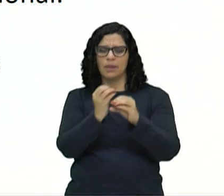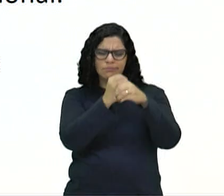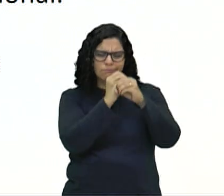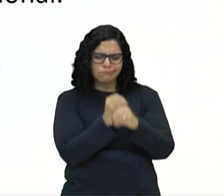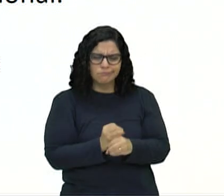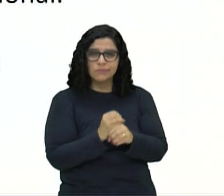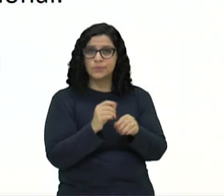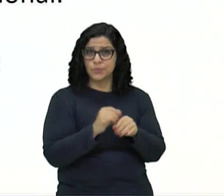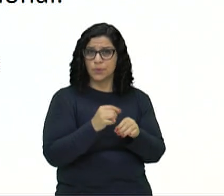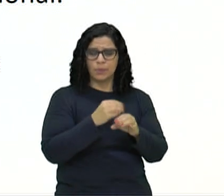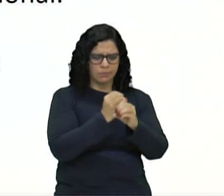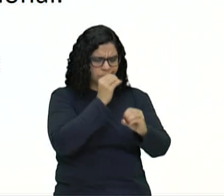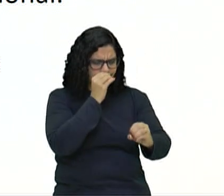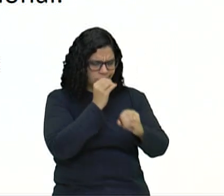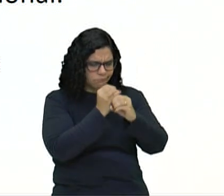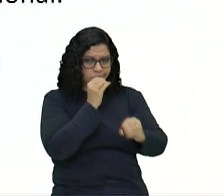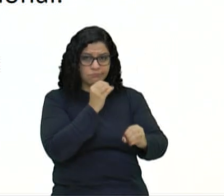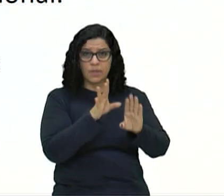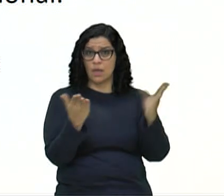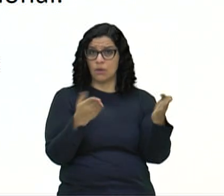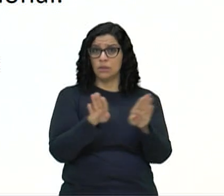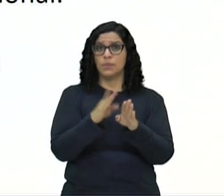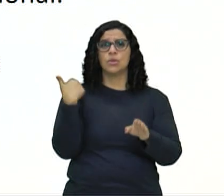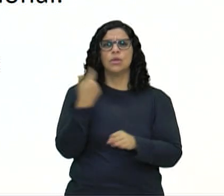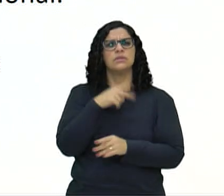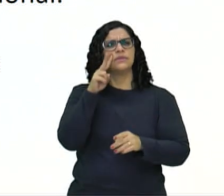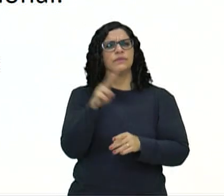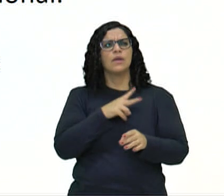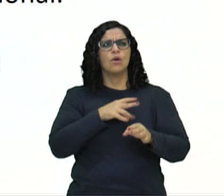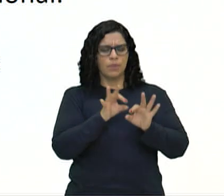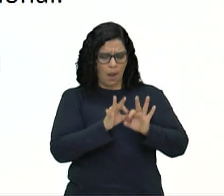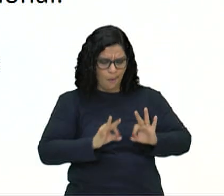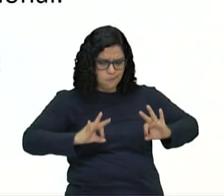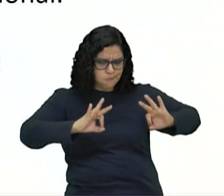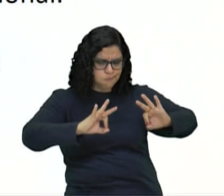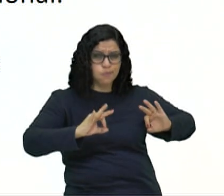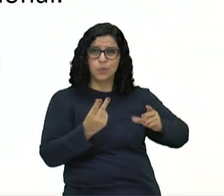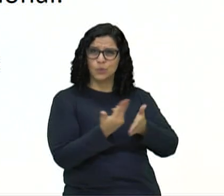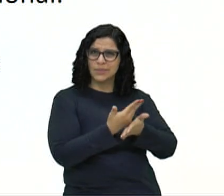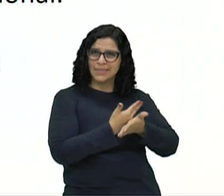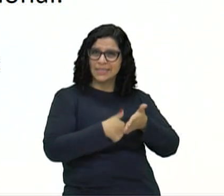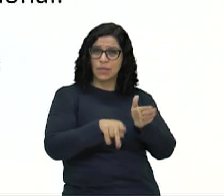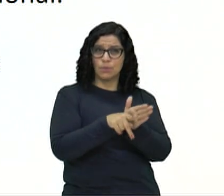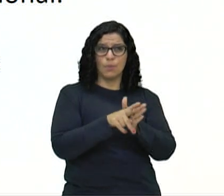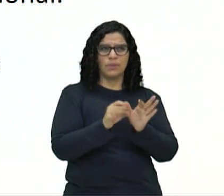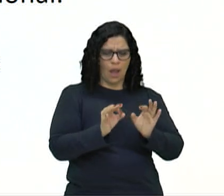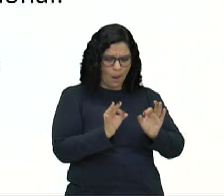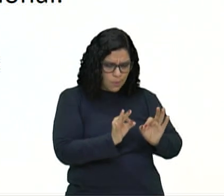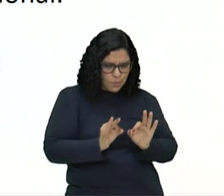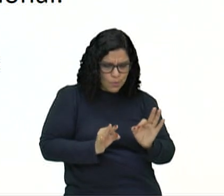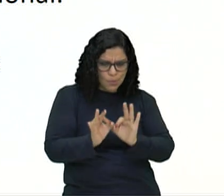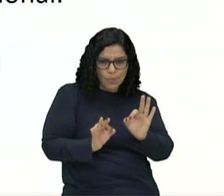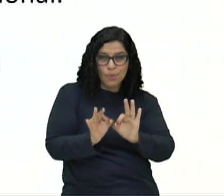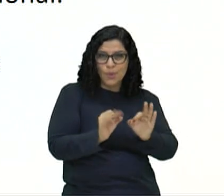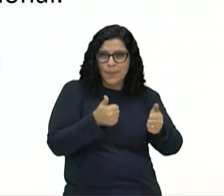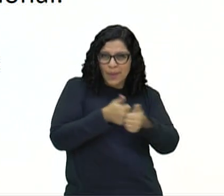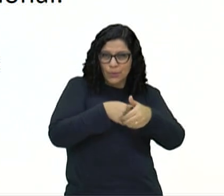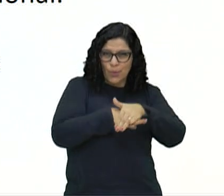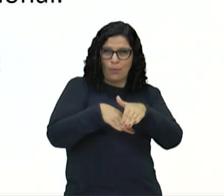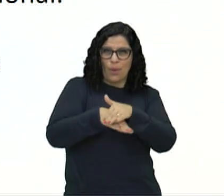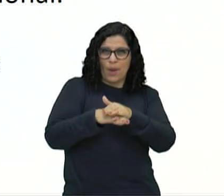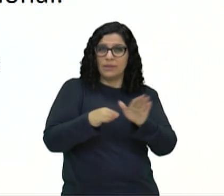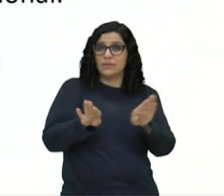micrografia eletrônica de transmissão, onde a gente pode ver todas as bolsas do Golgi, muitos pacotinhos de